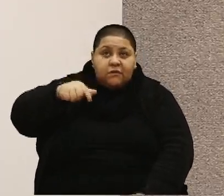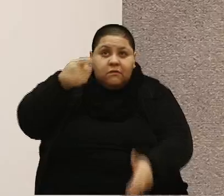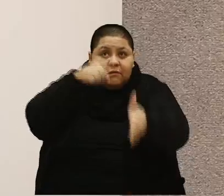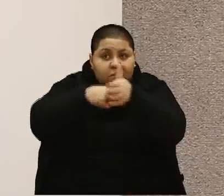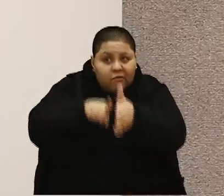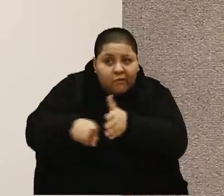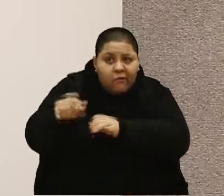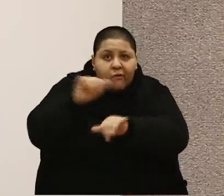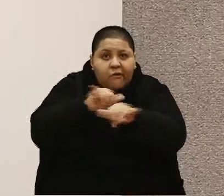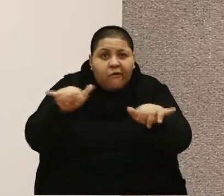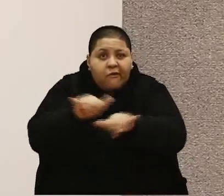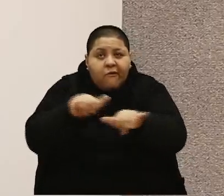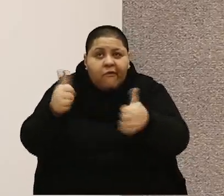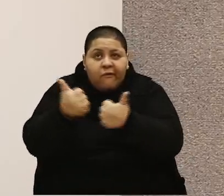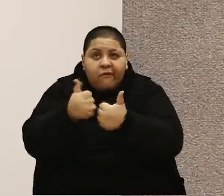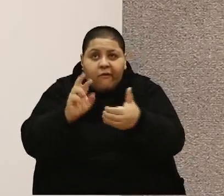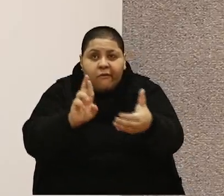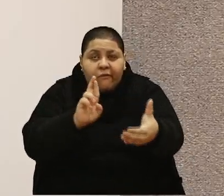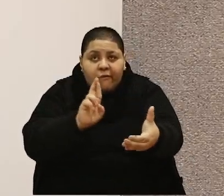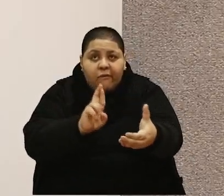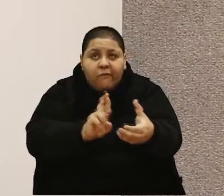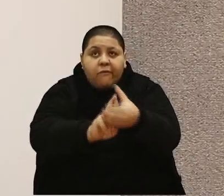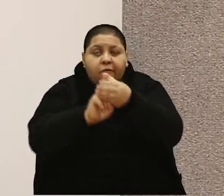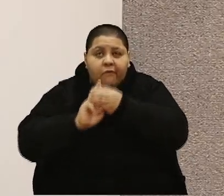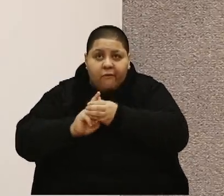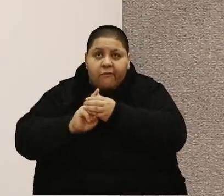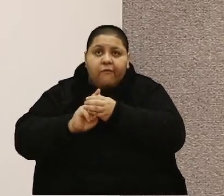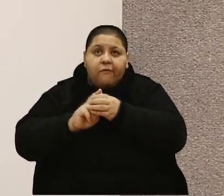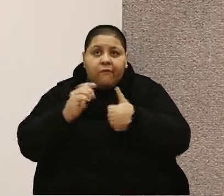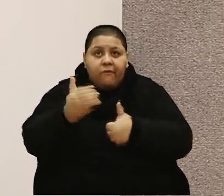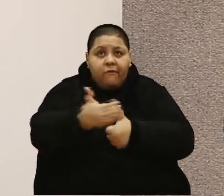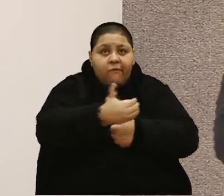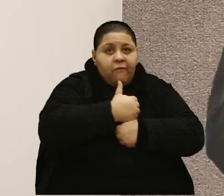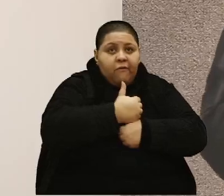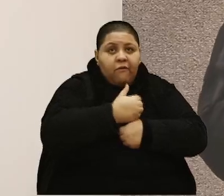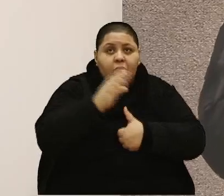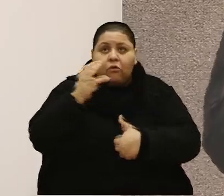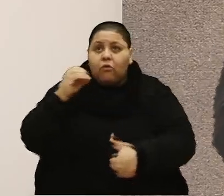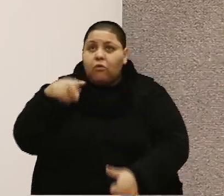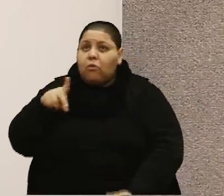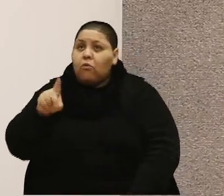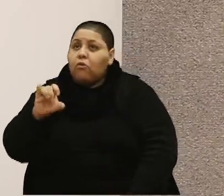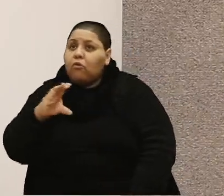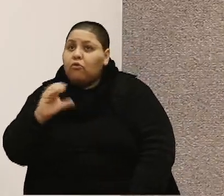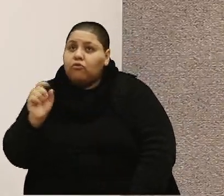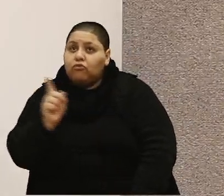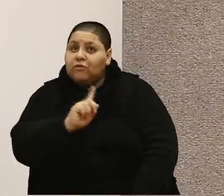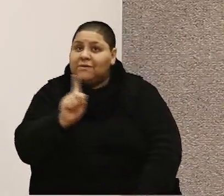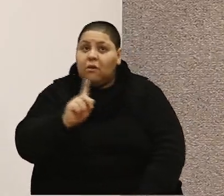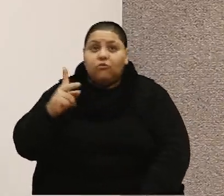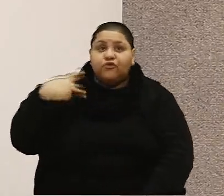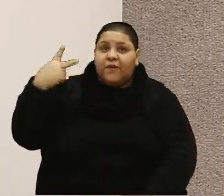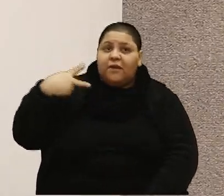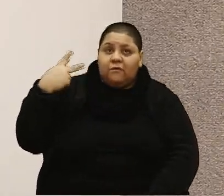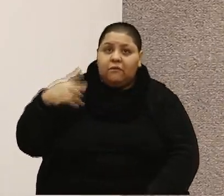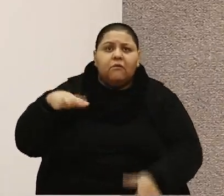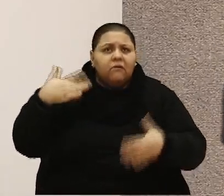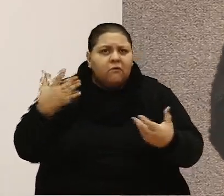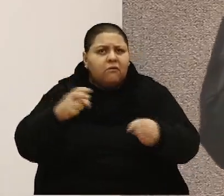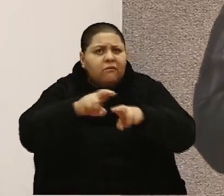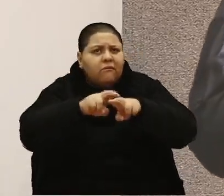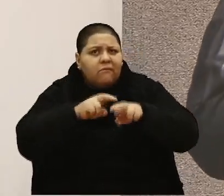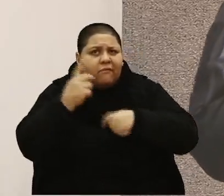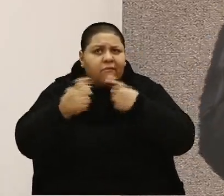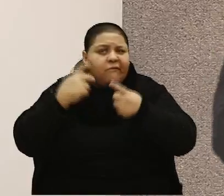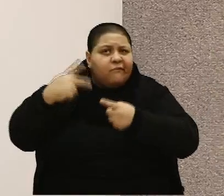é que o procurador disse que essa reunião é entre o Conselho Tutelar e o CONDICA, e não com os vereadores. Então, por isso que